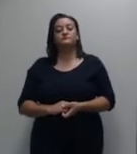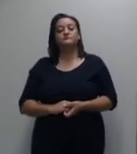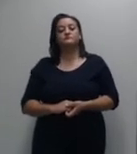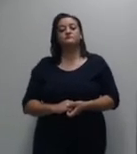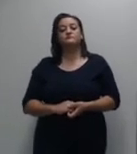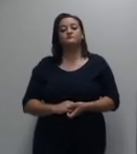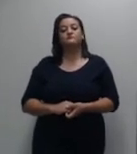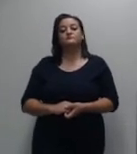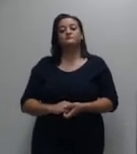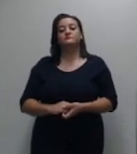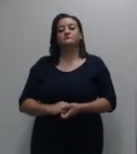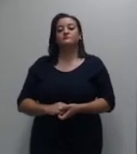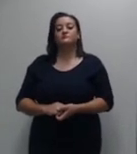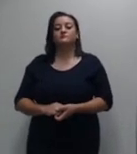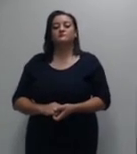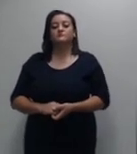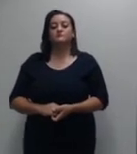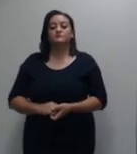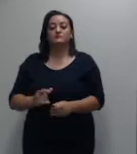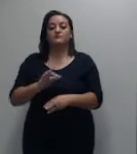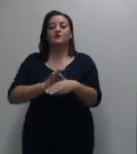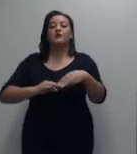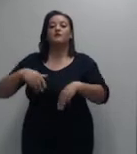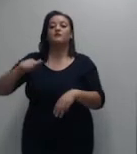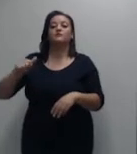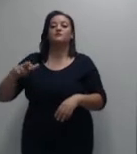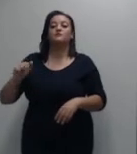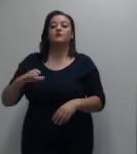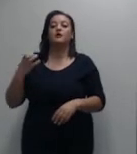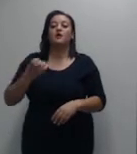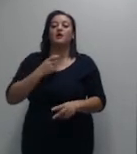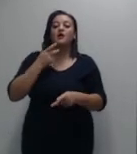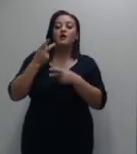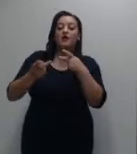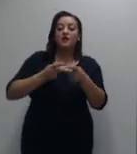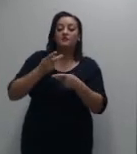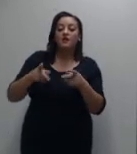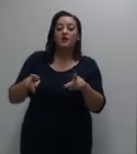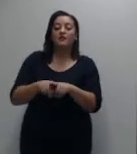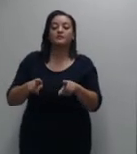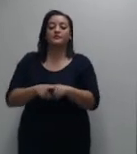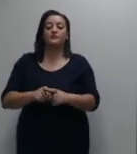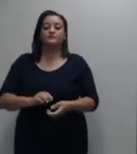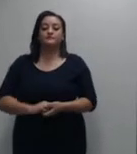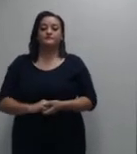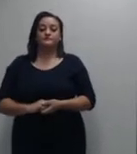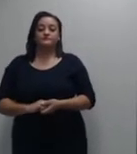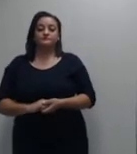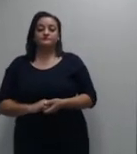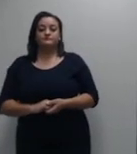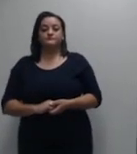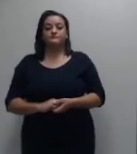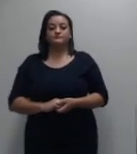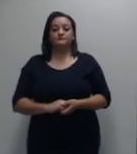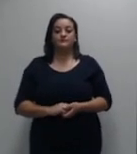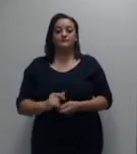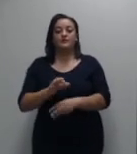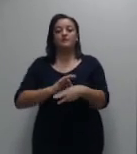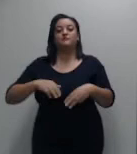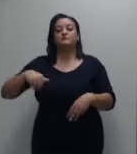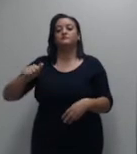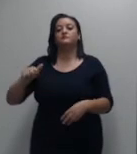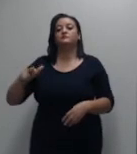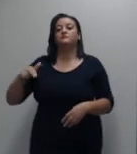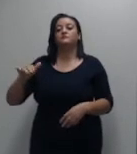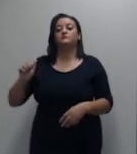bom então a minha semana certeza tá tentando falar com a presidente Maria Tereza Tereza